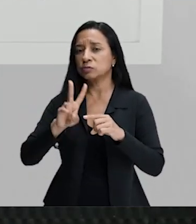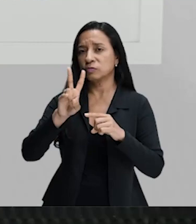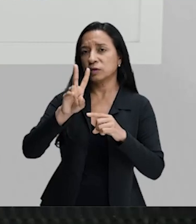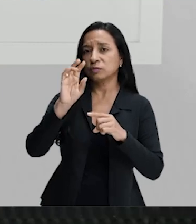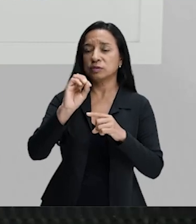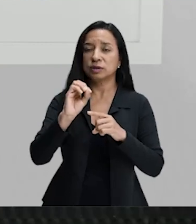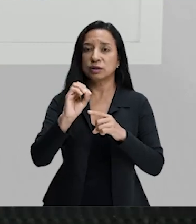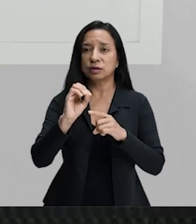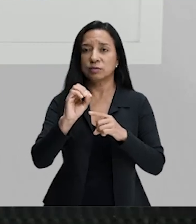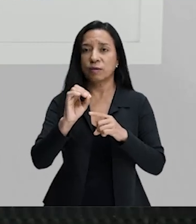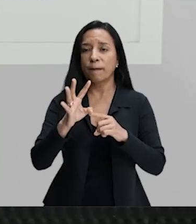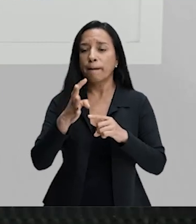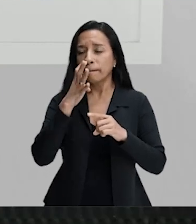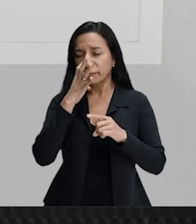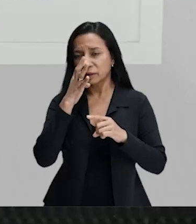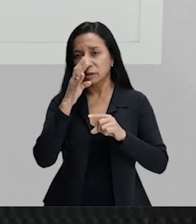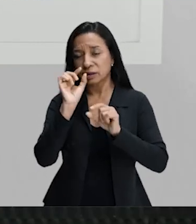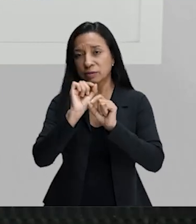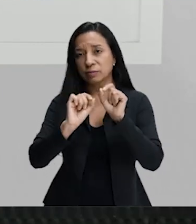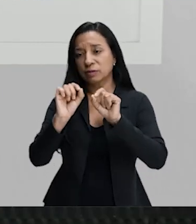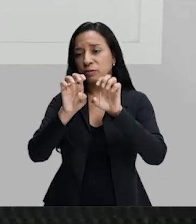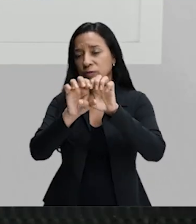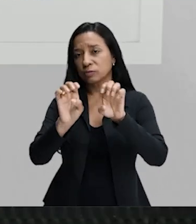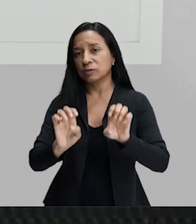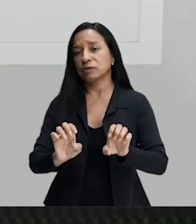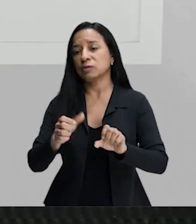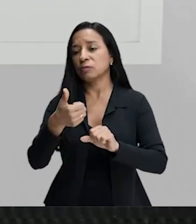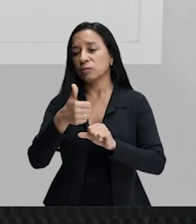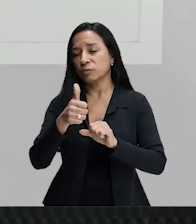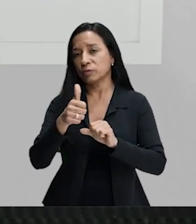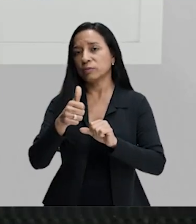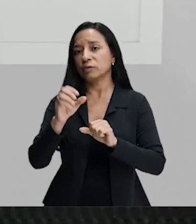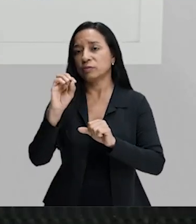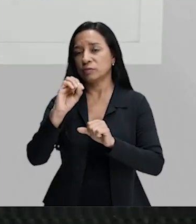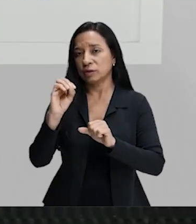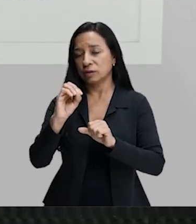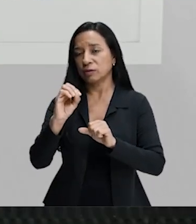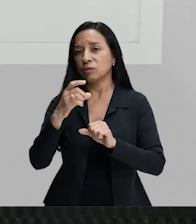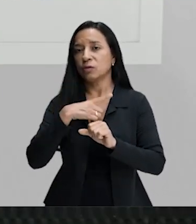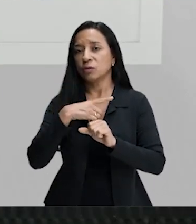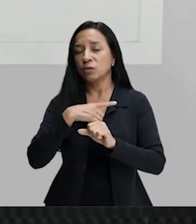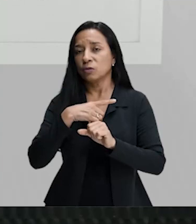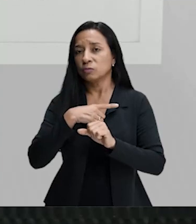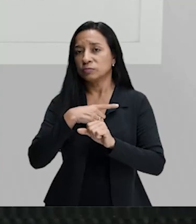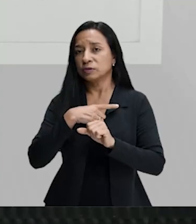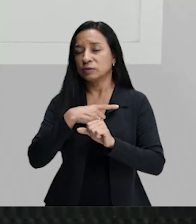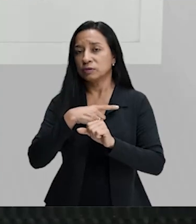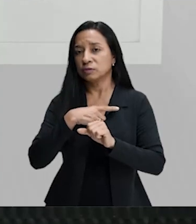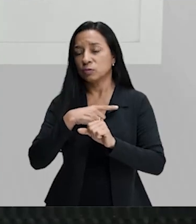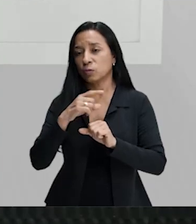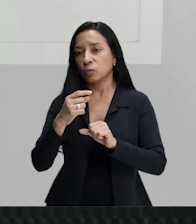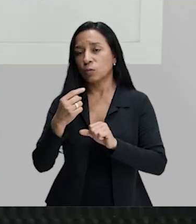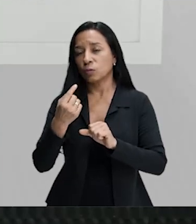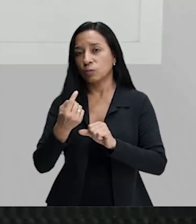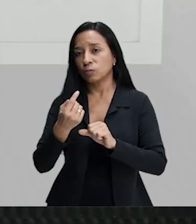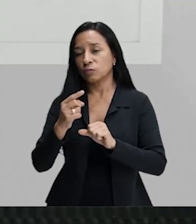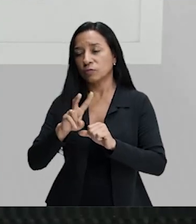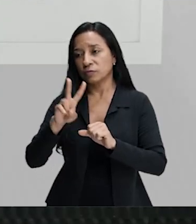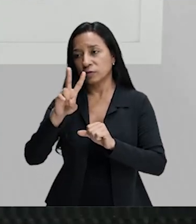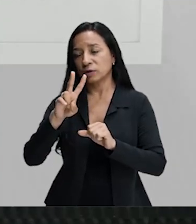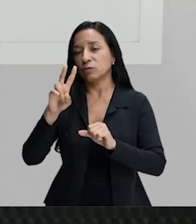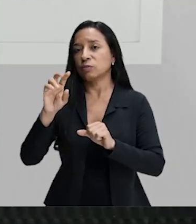ó, uma equação do primeiro grau, ela possui uma raiz. Do segundo grau, até